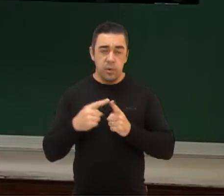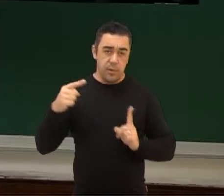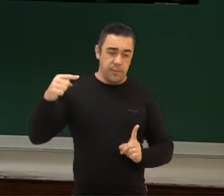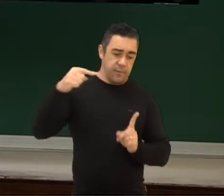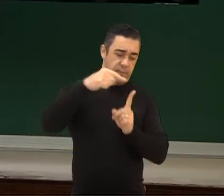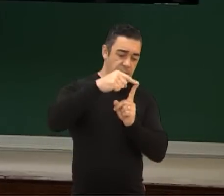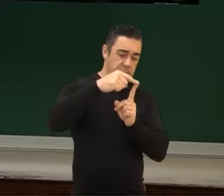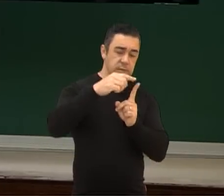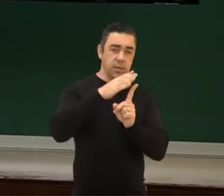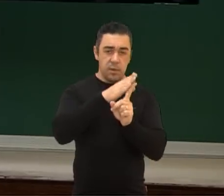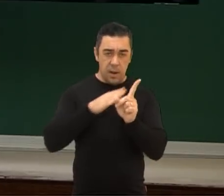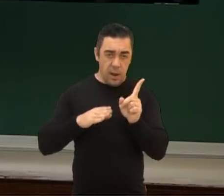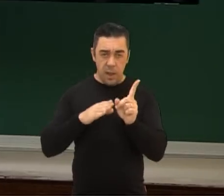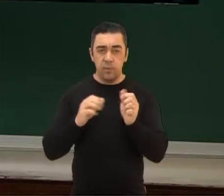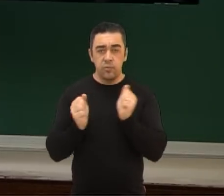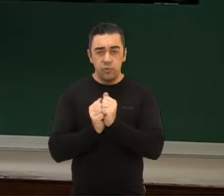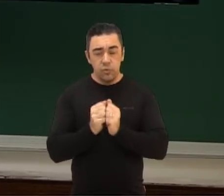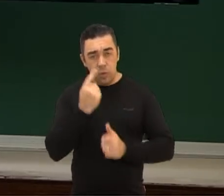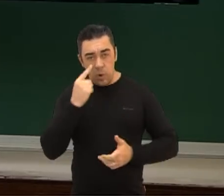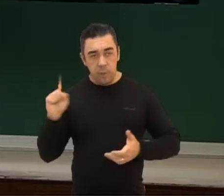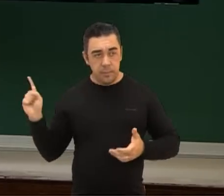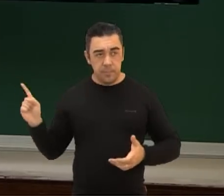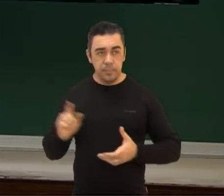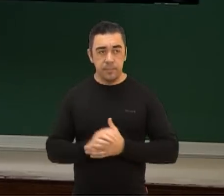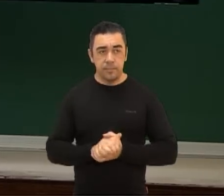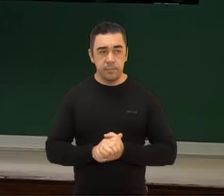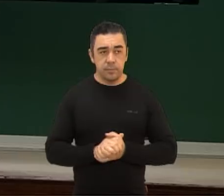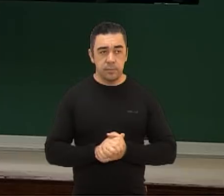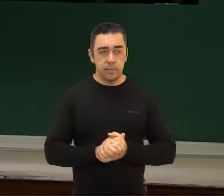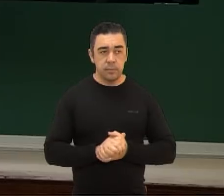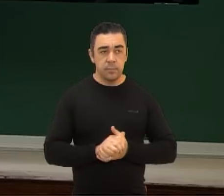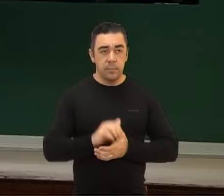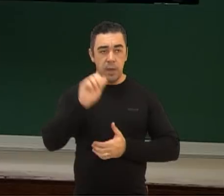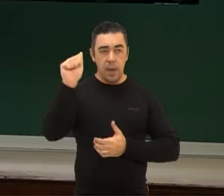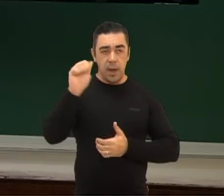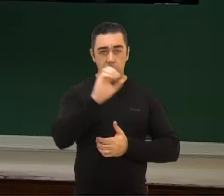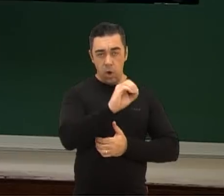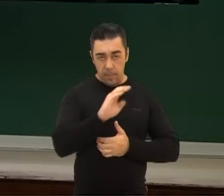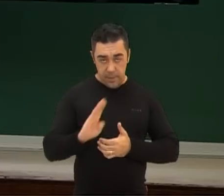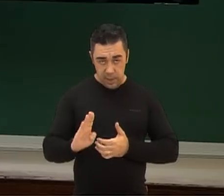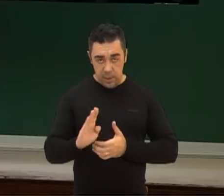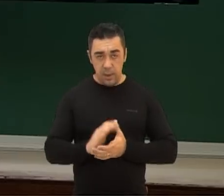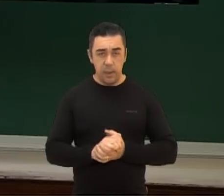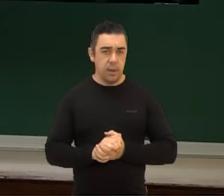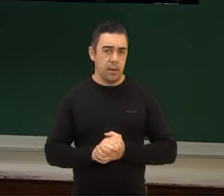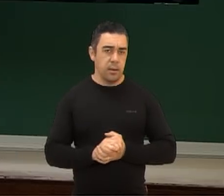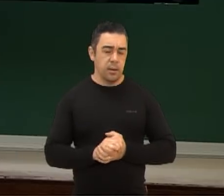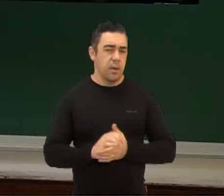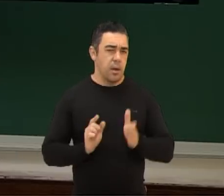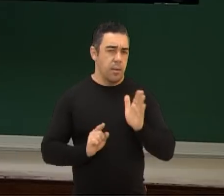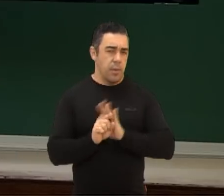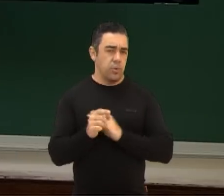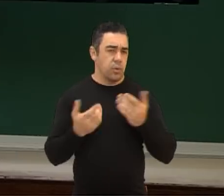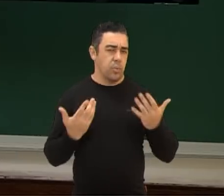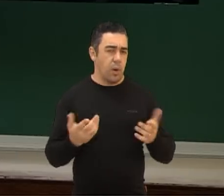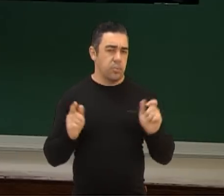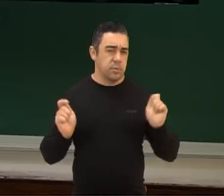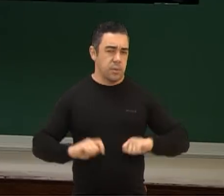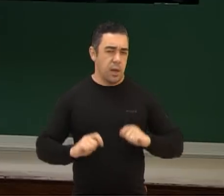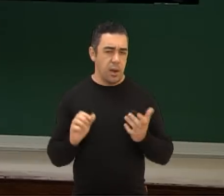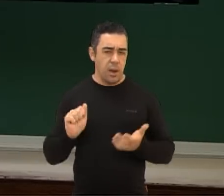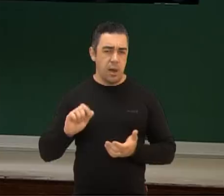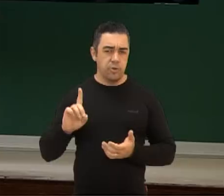um lado em comum. Então, nós temos o ângulo AOB. Com quem será que ele pode